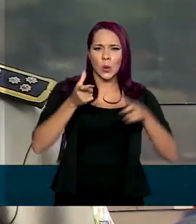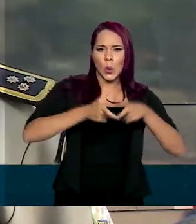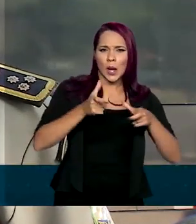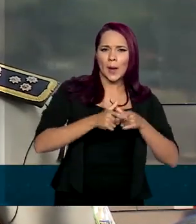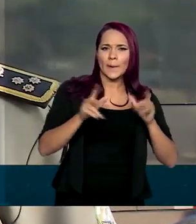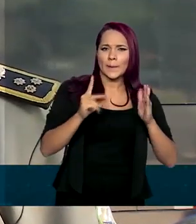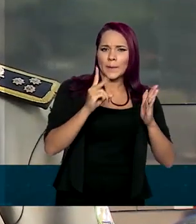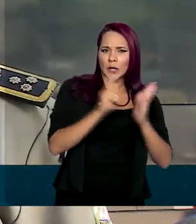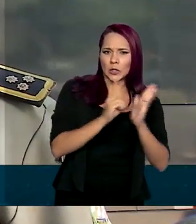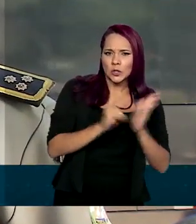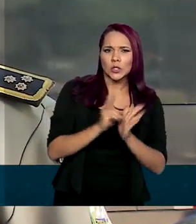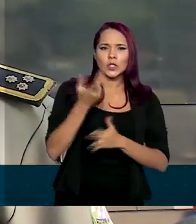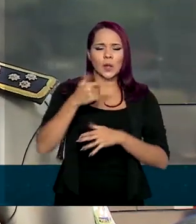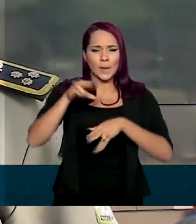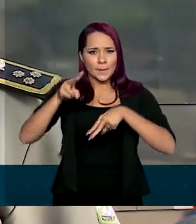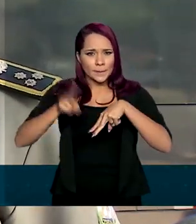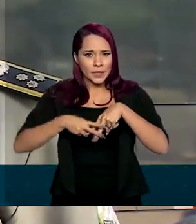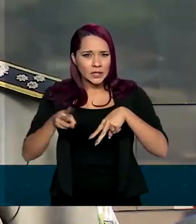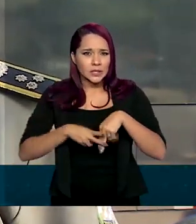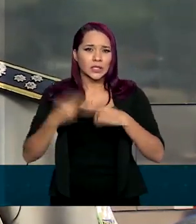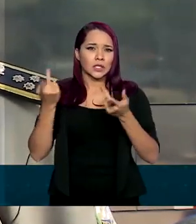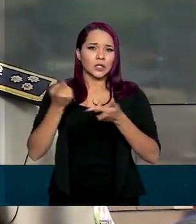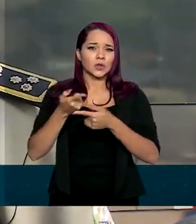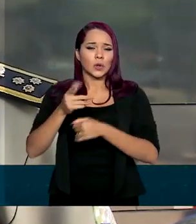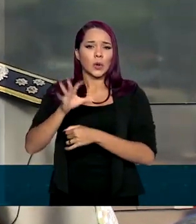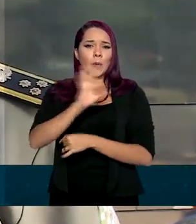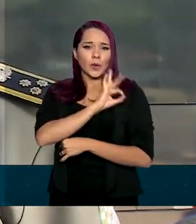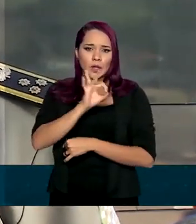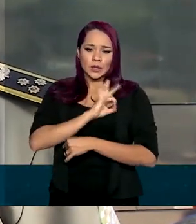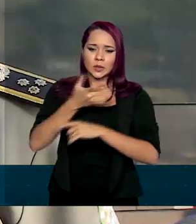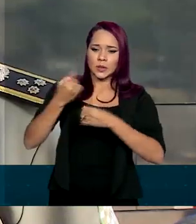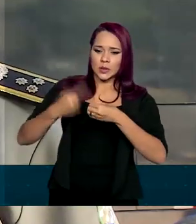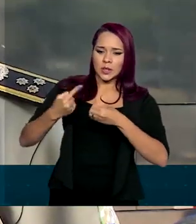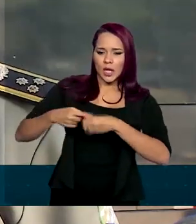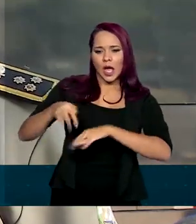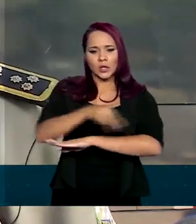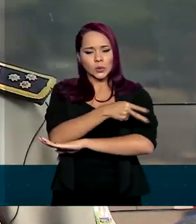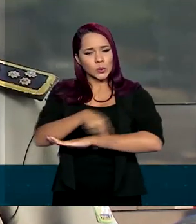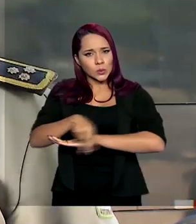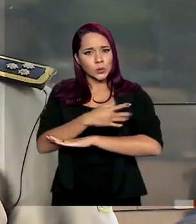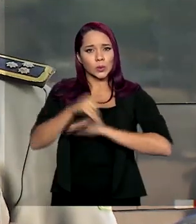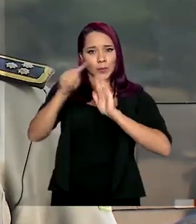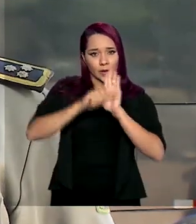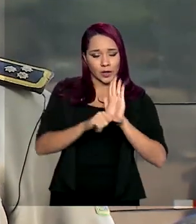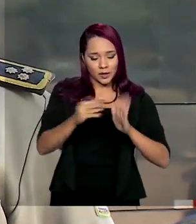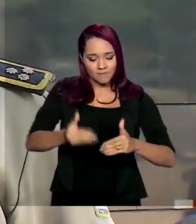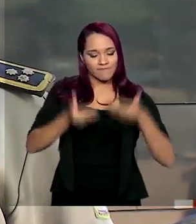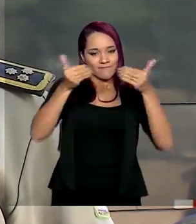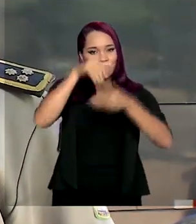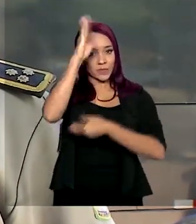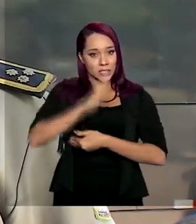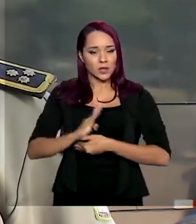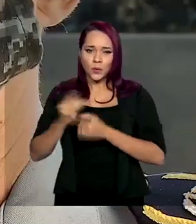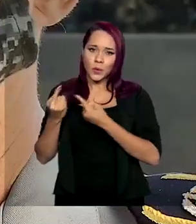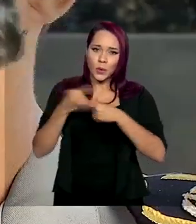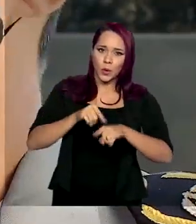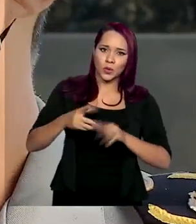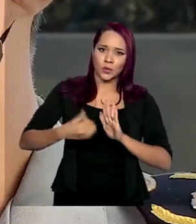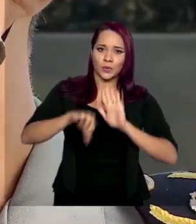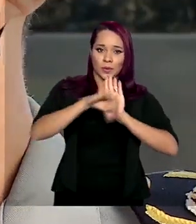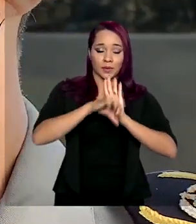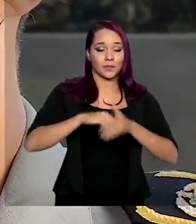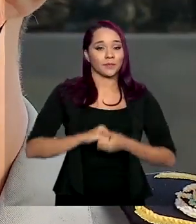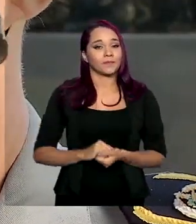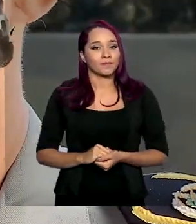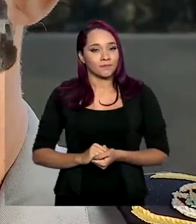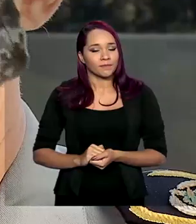federais, área de preservação ambiental, policiamento urbano no programa do Enfrente Brasil e combatendo o crime transfronteiriço. De acordo